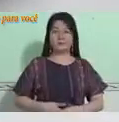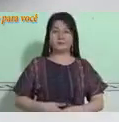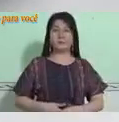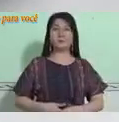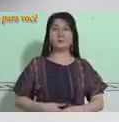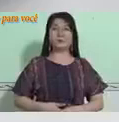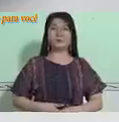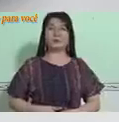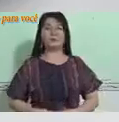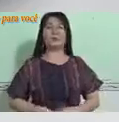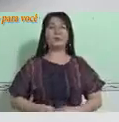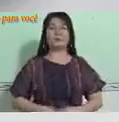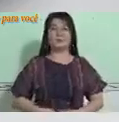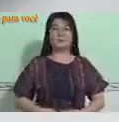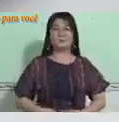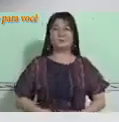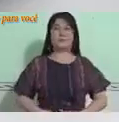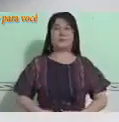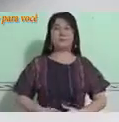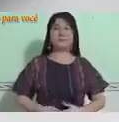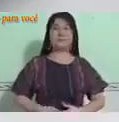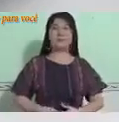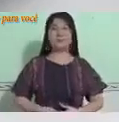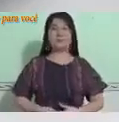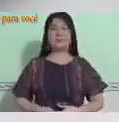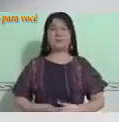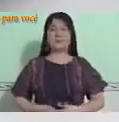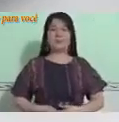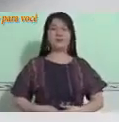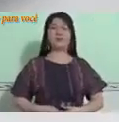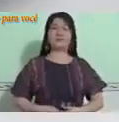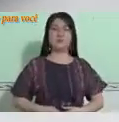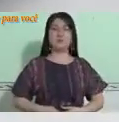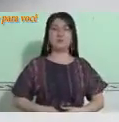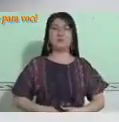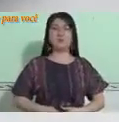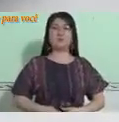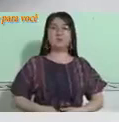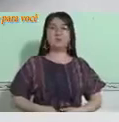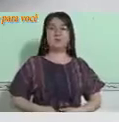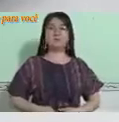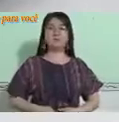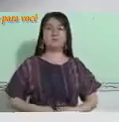de apneia obstrutiva do sono, sendo o tipo mais usado o CPAP.